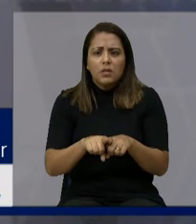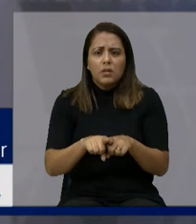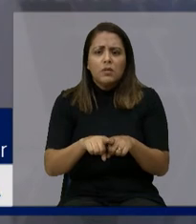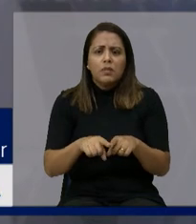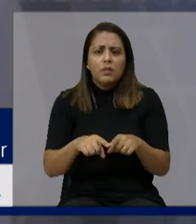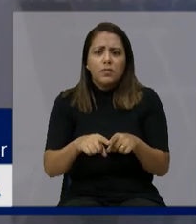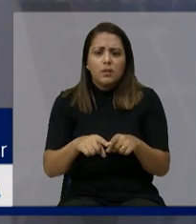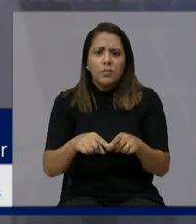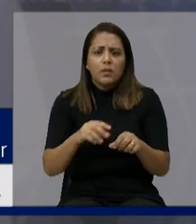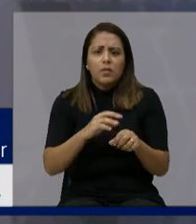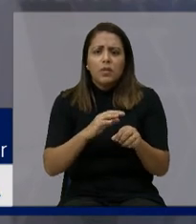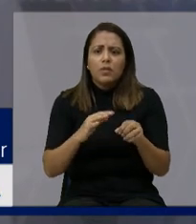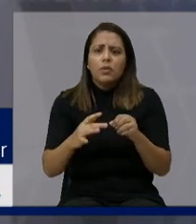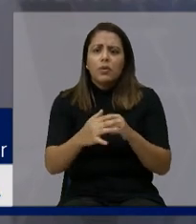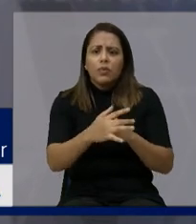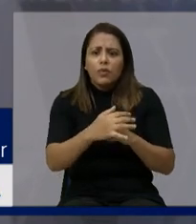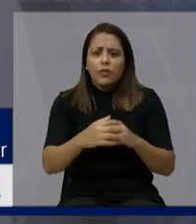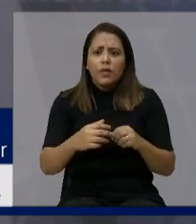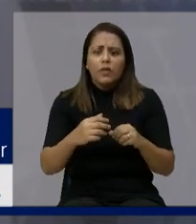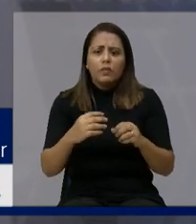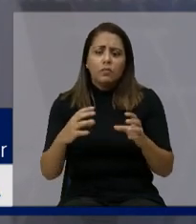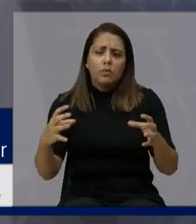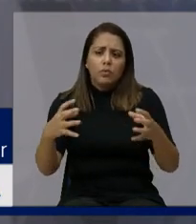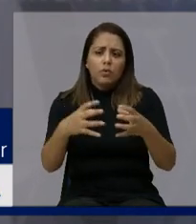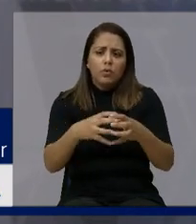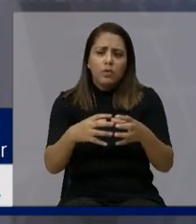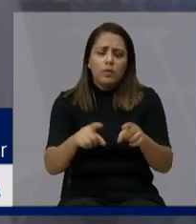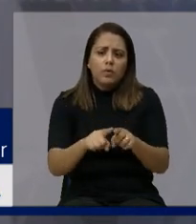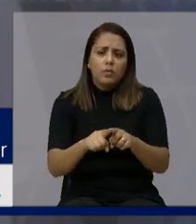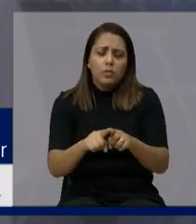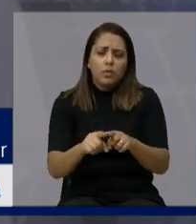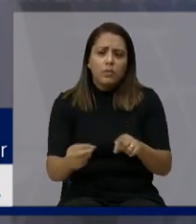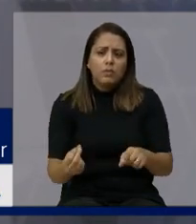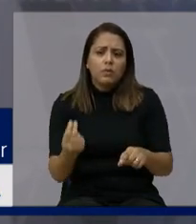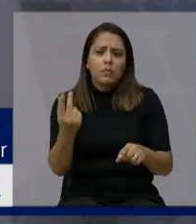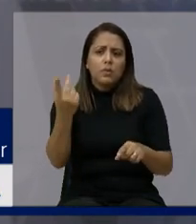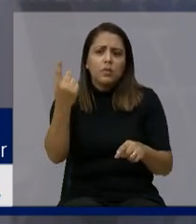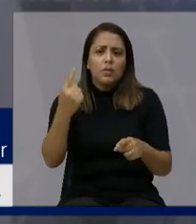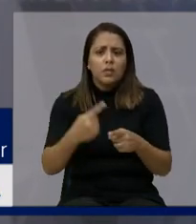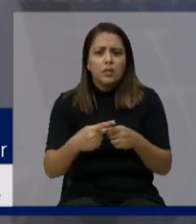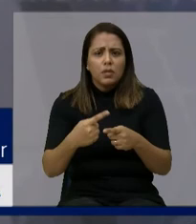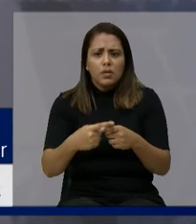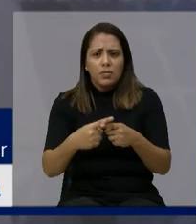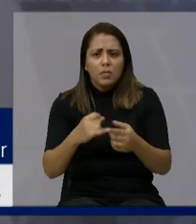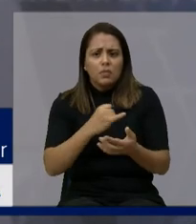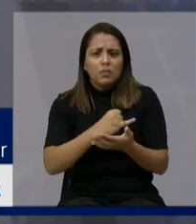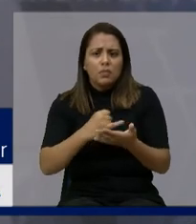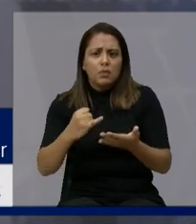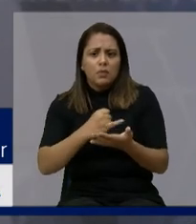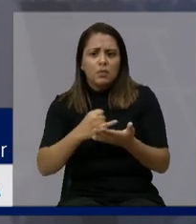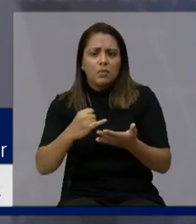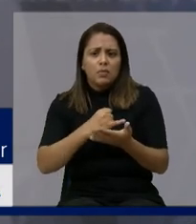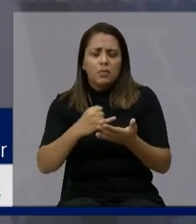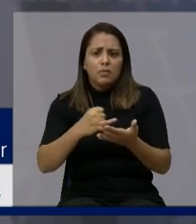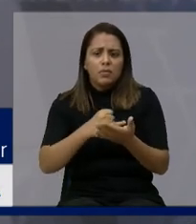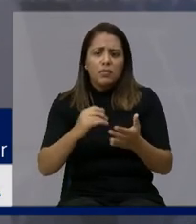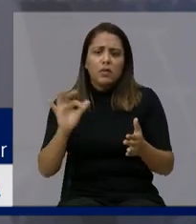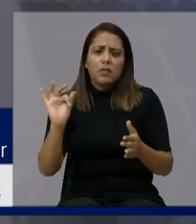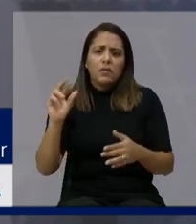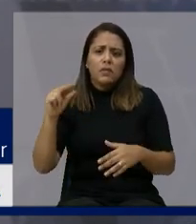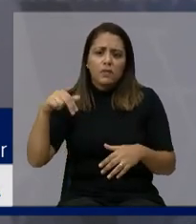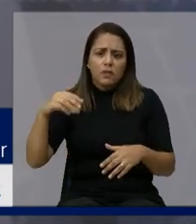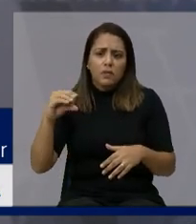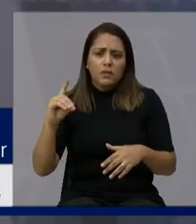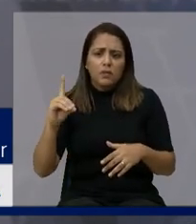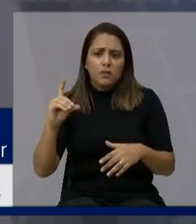do convênio em 2021, pois o índice de sinistralidade que a Fundação impôs